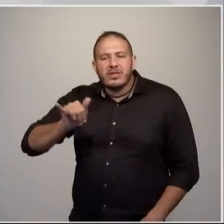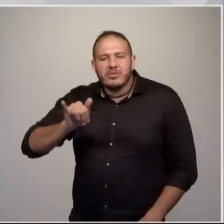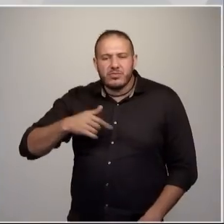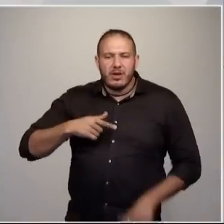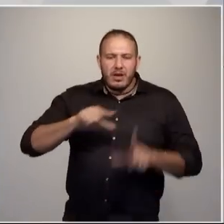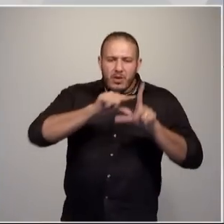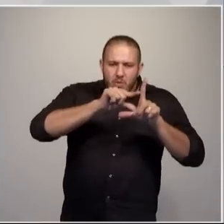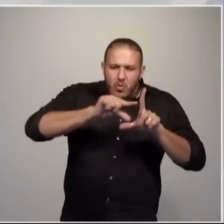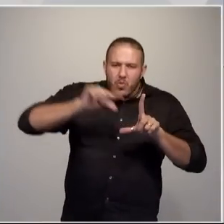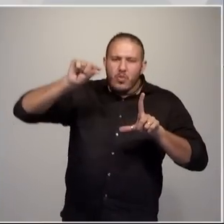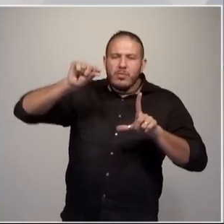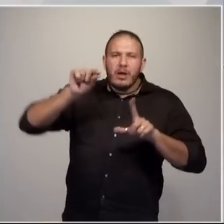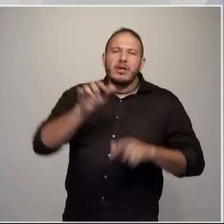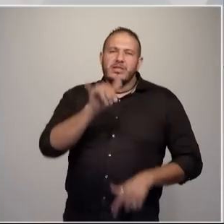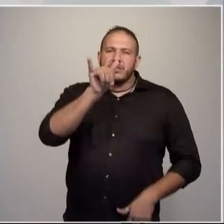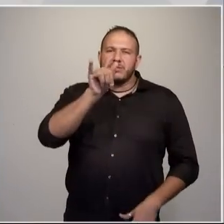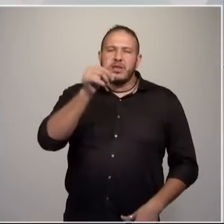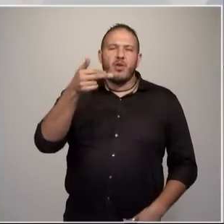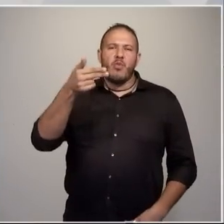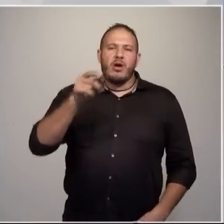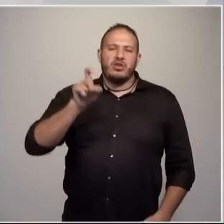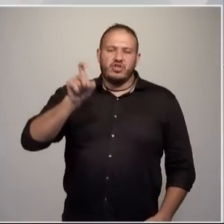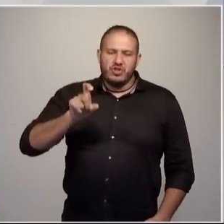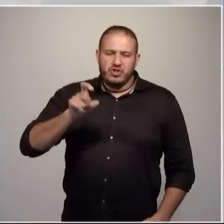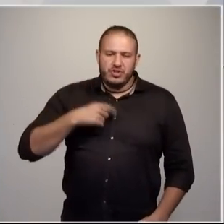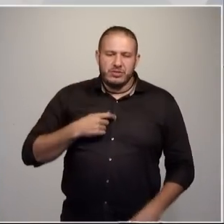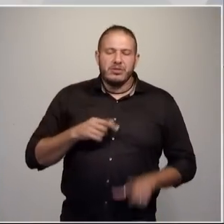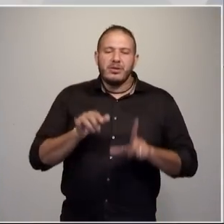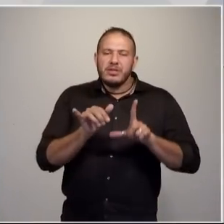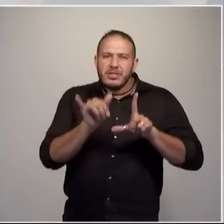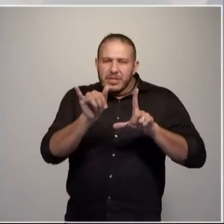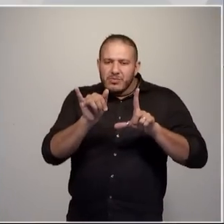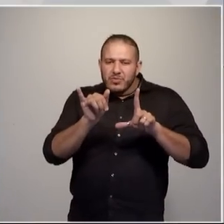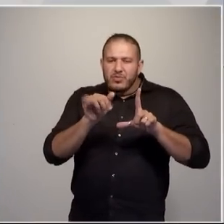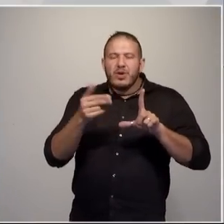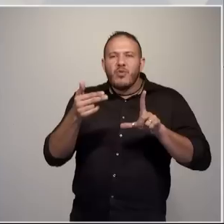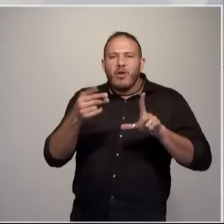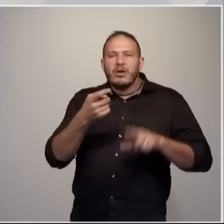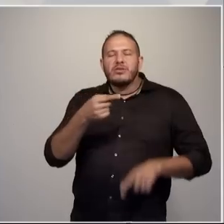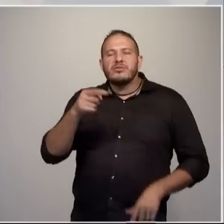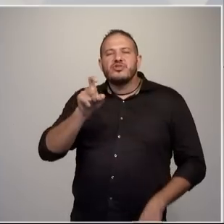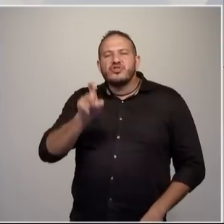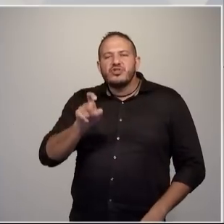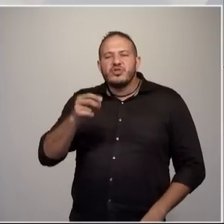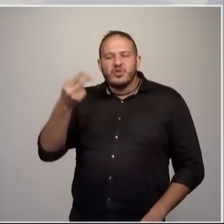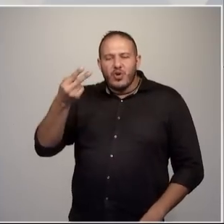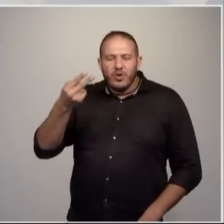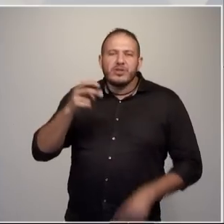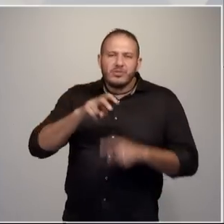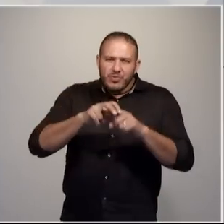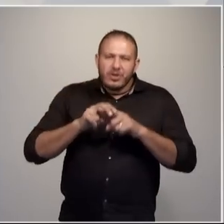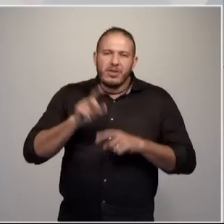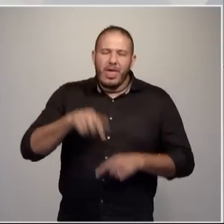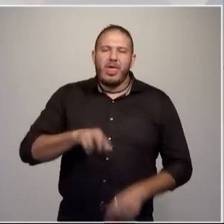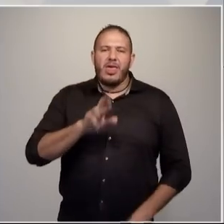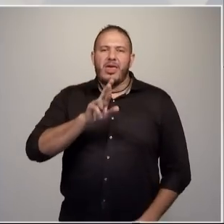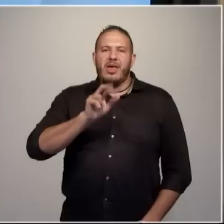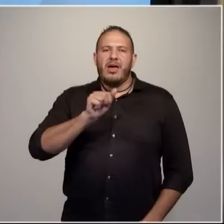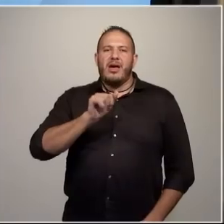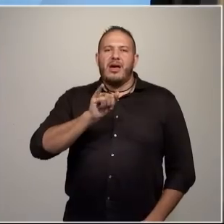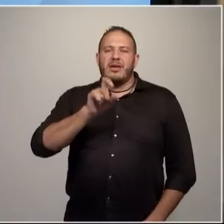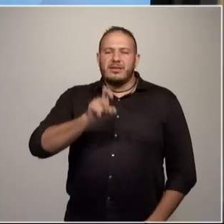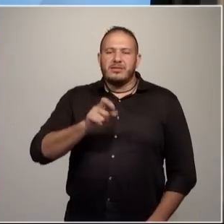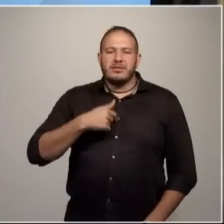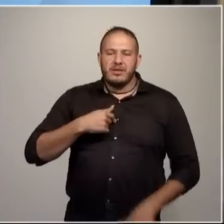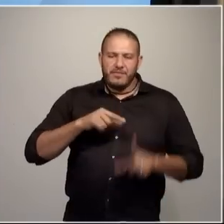a x é a identidade normal, e a parábola y igual a x2, o x em função do y é raiz. E ele